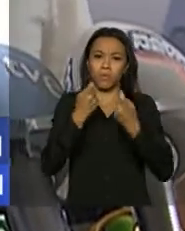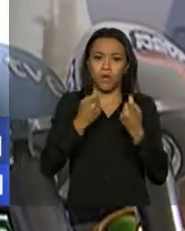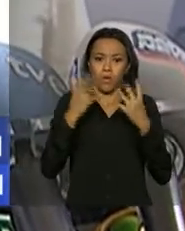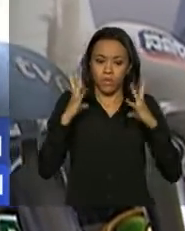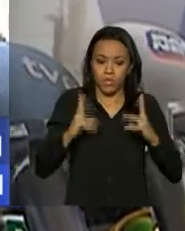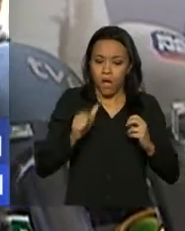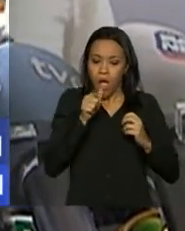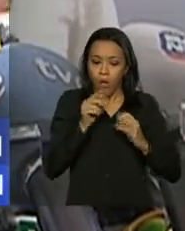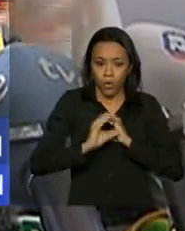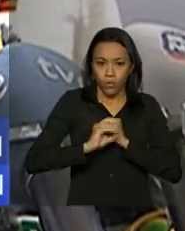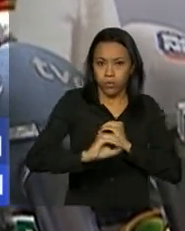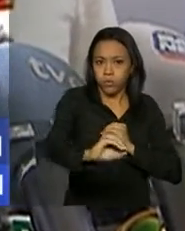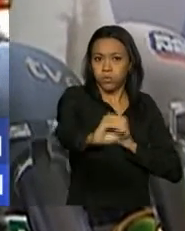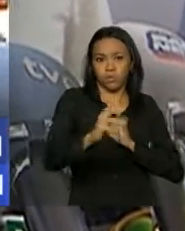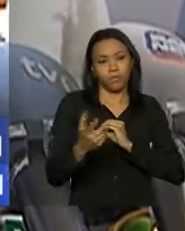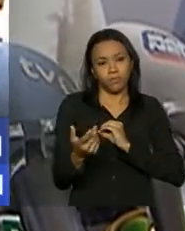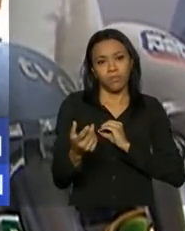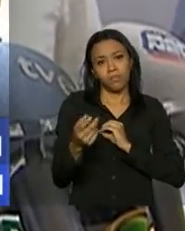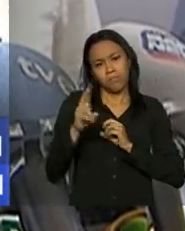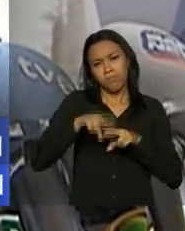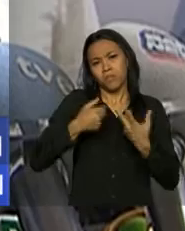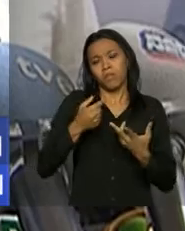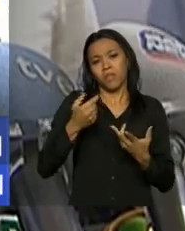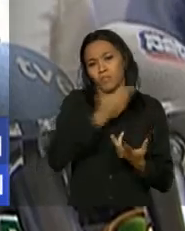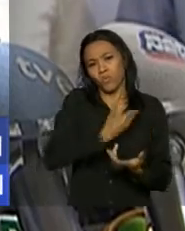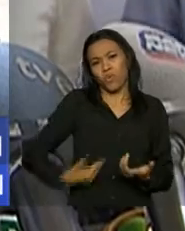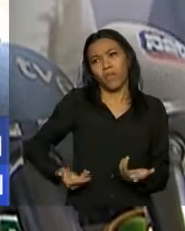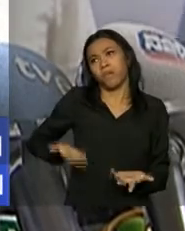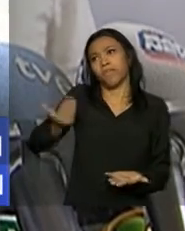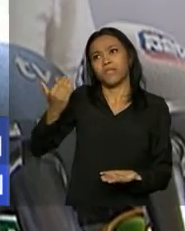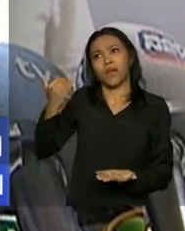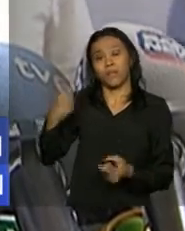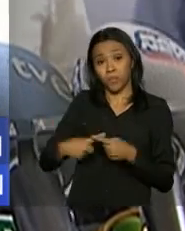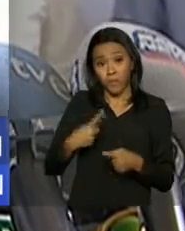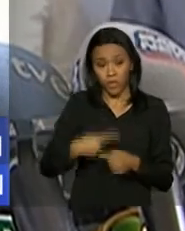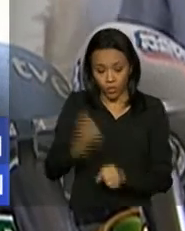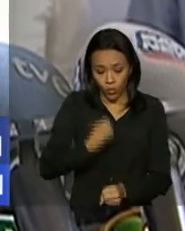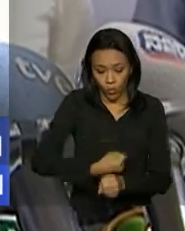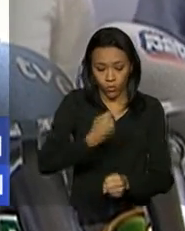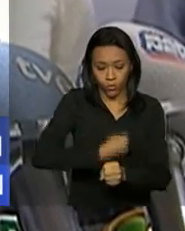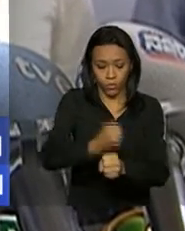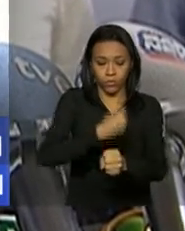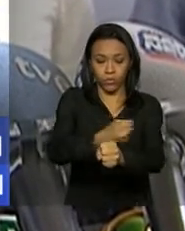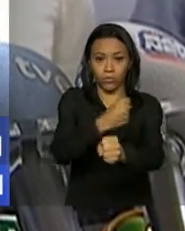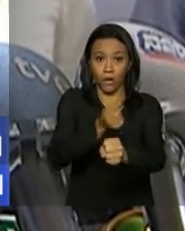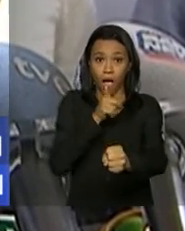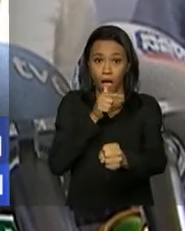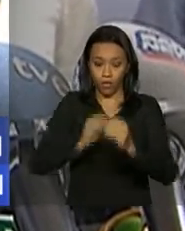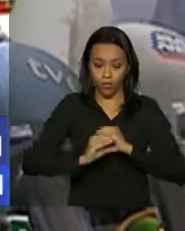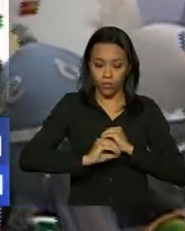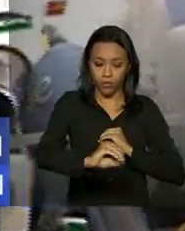os antigos dirigentes desse país, porque ele estava enterrado. Não se capitalizava.